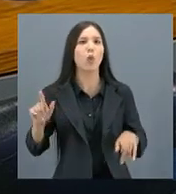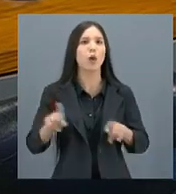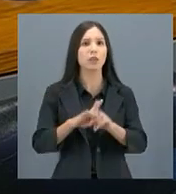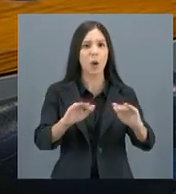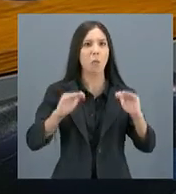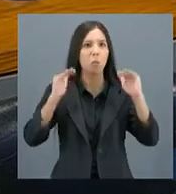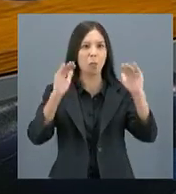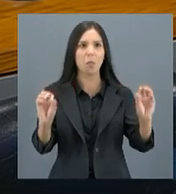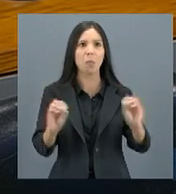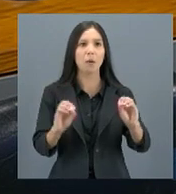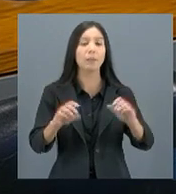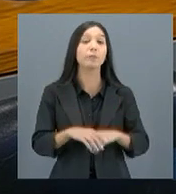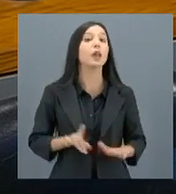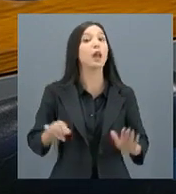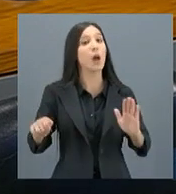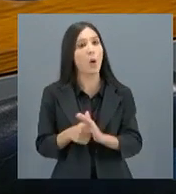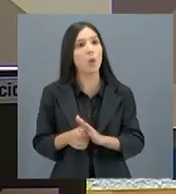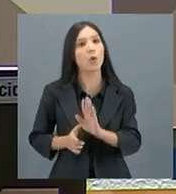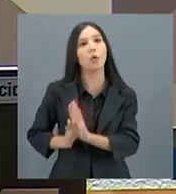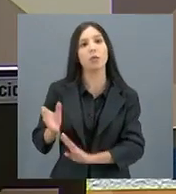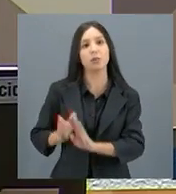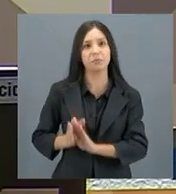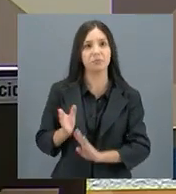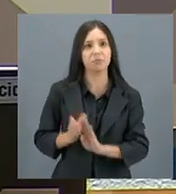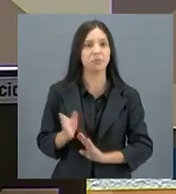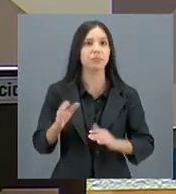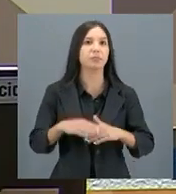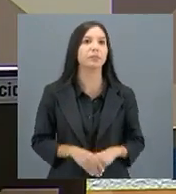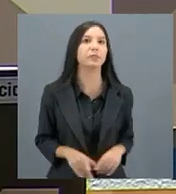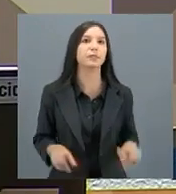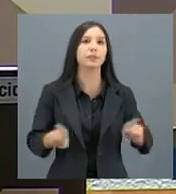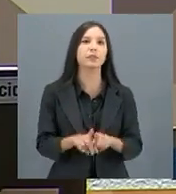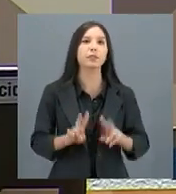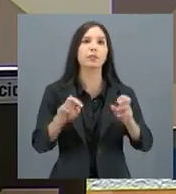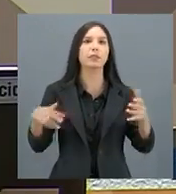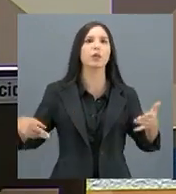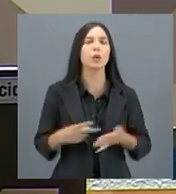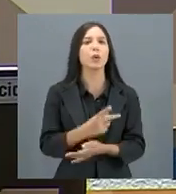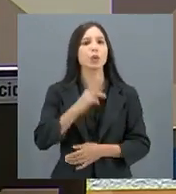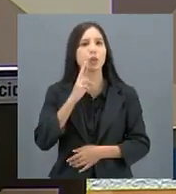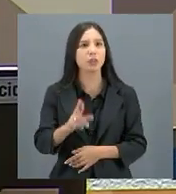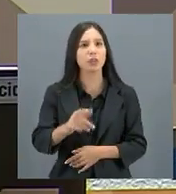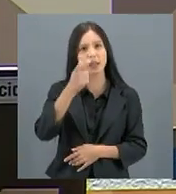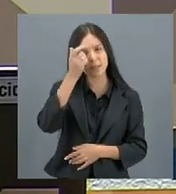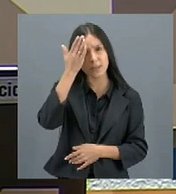autoridades competentes. Caberia à ouvidoria dar essa recomendação. Certo. Além desse episódio, o senhor tomou